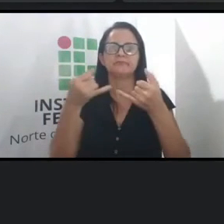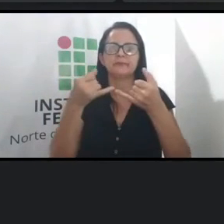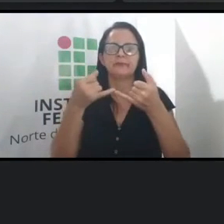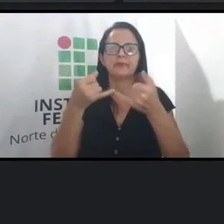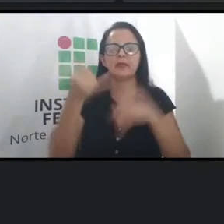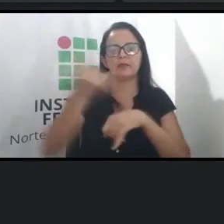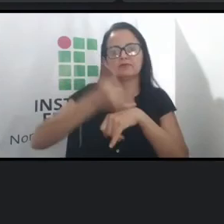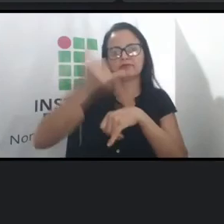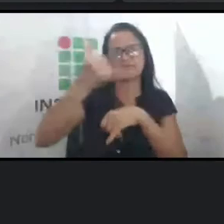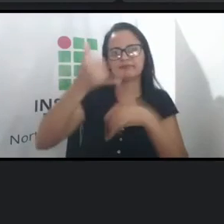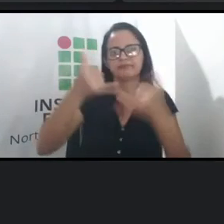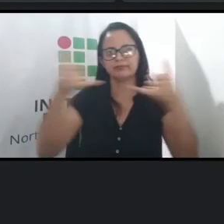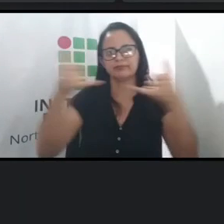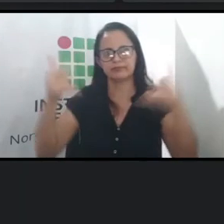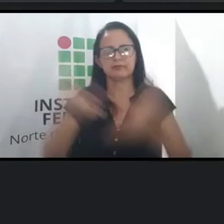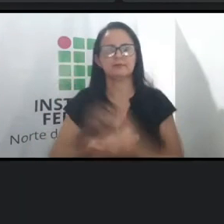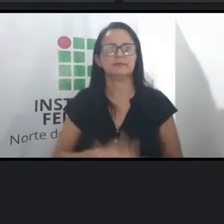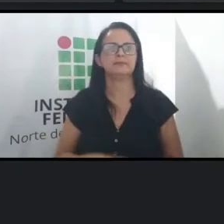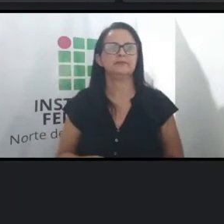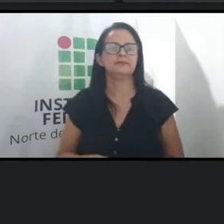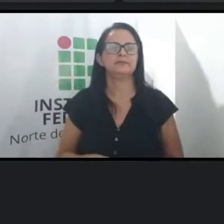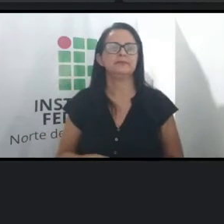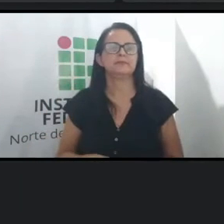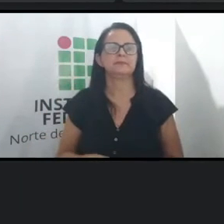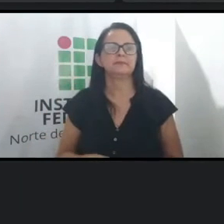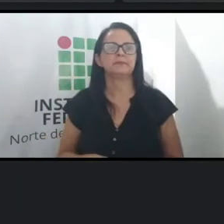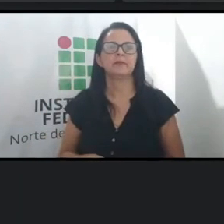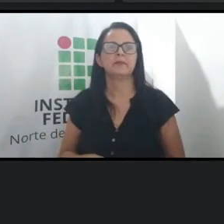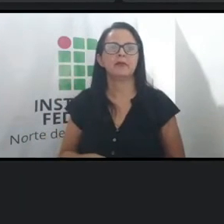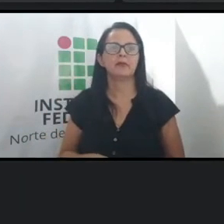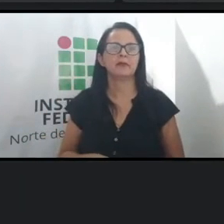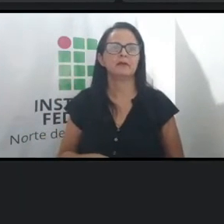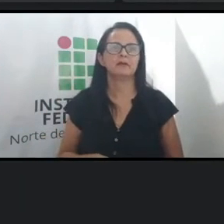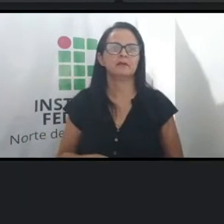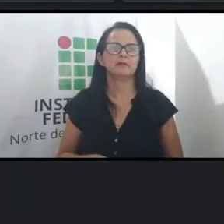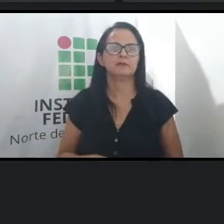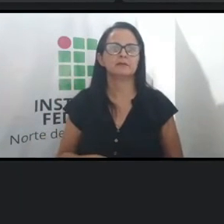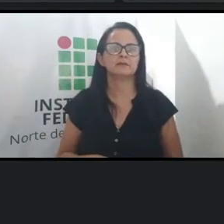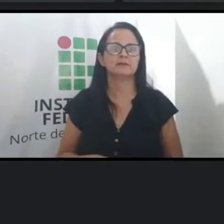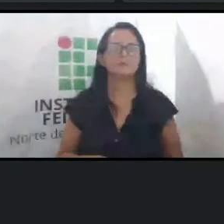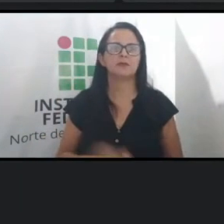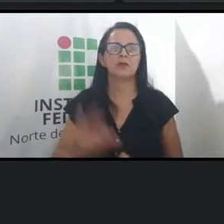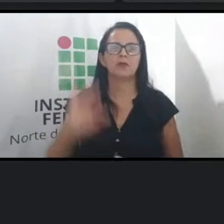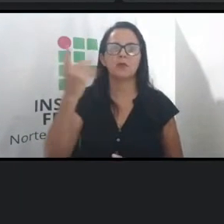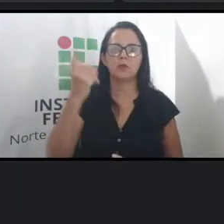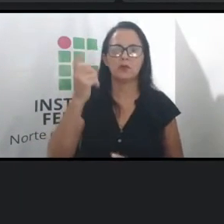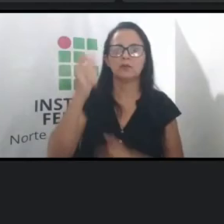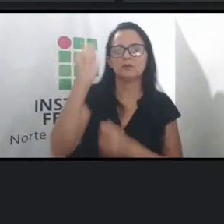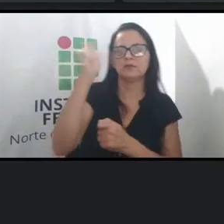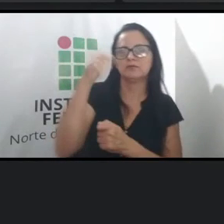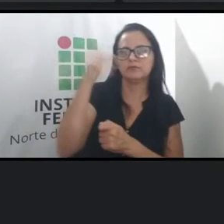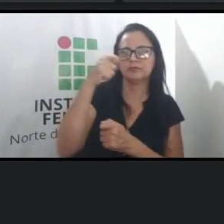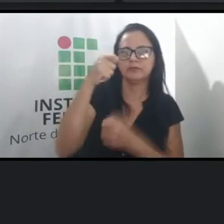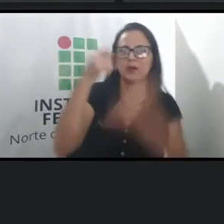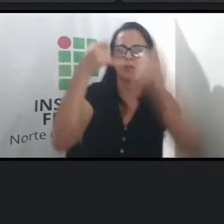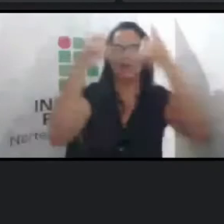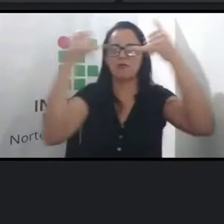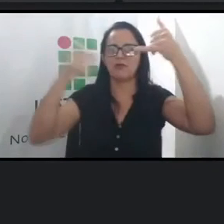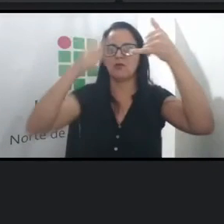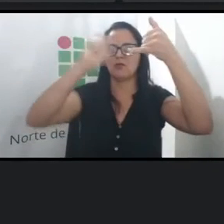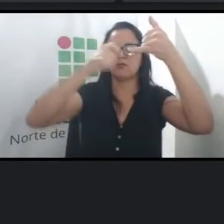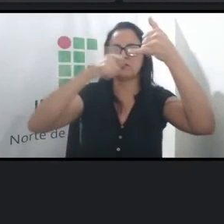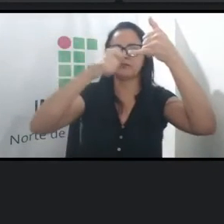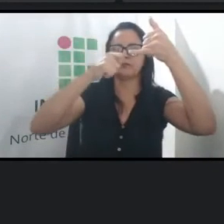metálicas. Devemos também o quê? Quando um papagaio ou uma pipa enroscar no fio, jamais tentar